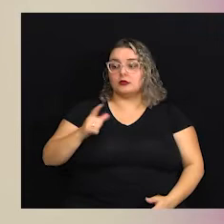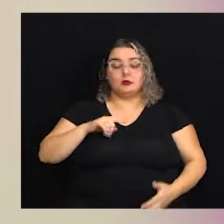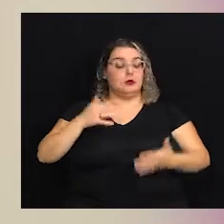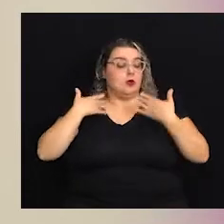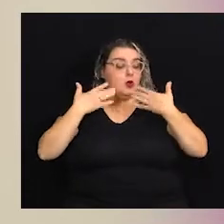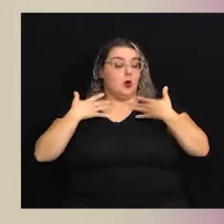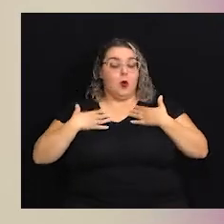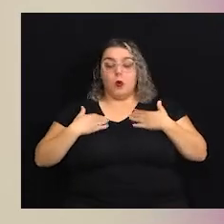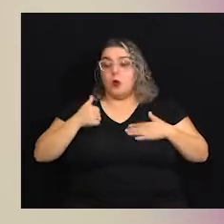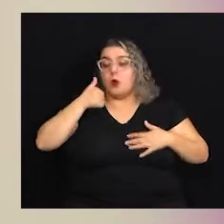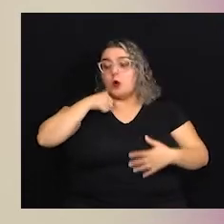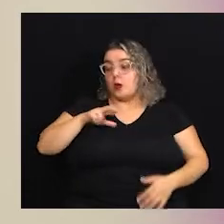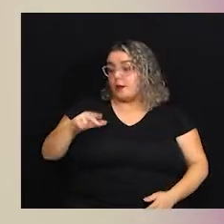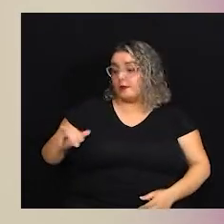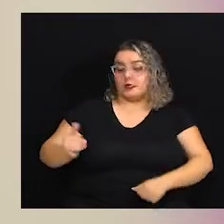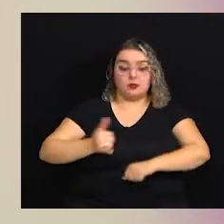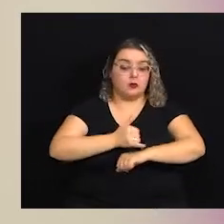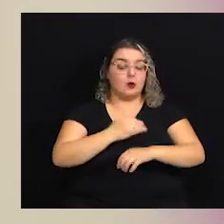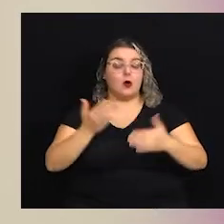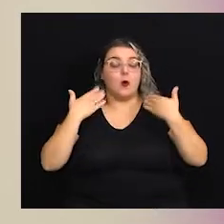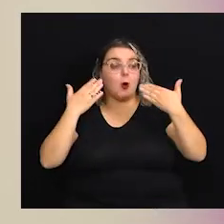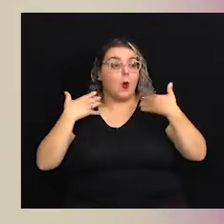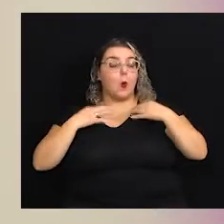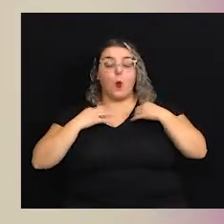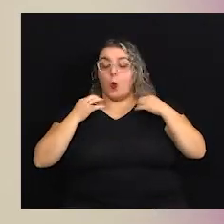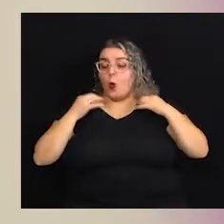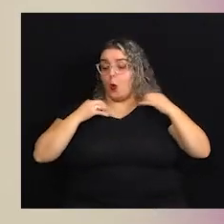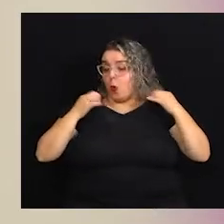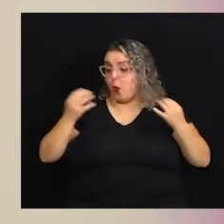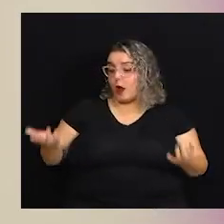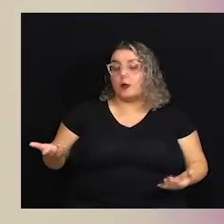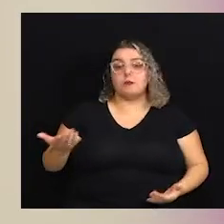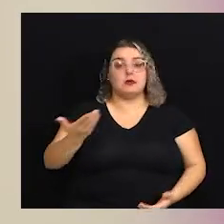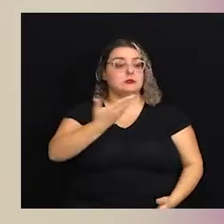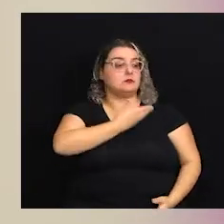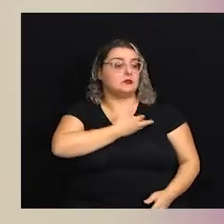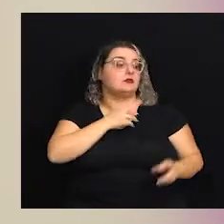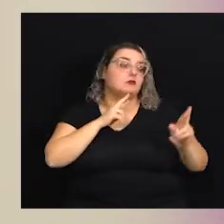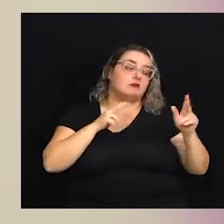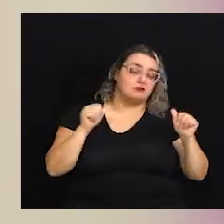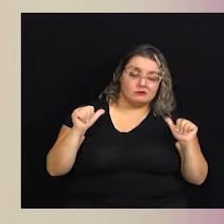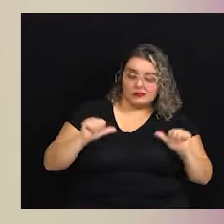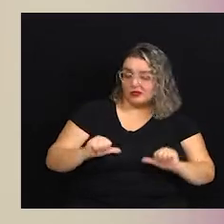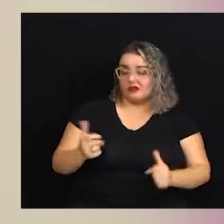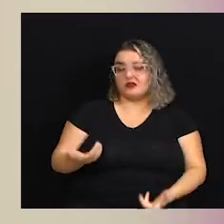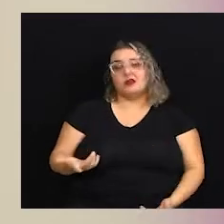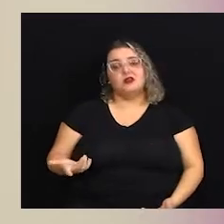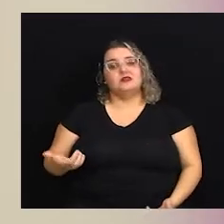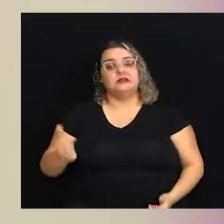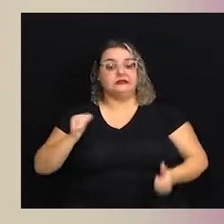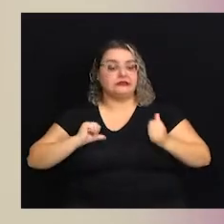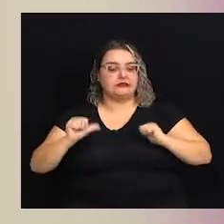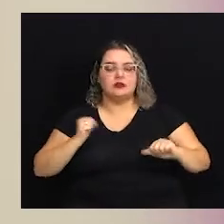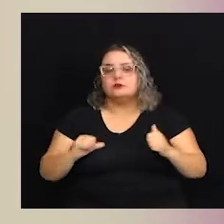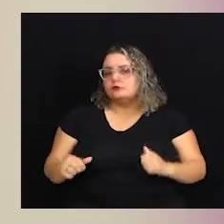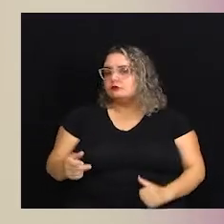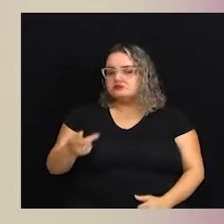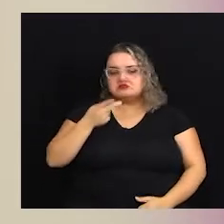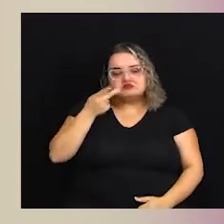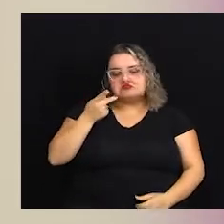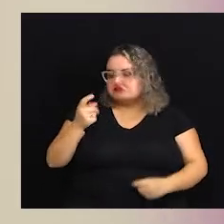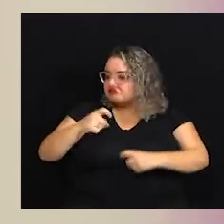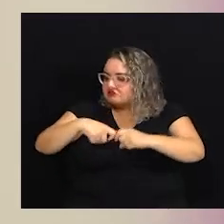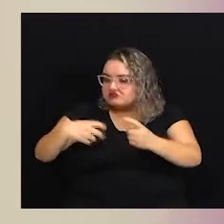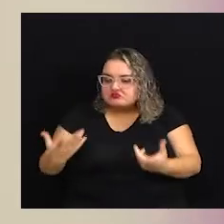minha mãe tinha calorão, a minha irmã engordou, tem calorão, todo mundo, as minhas amigas dormem mal, têm ansiedade, elas